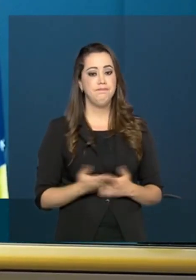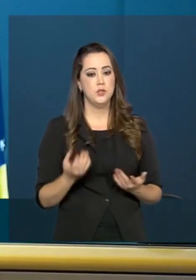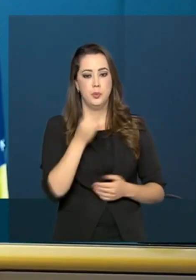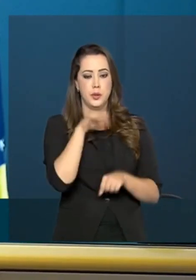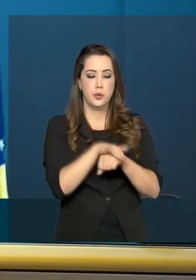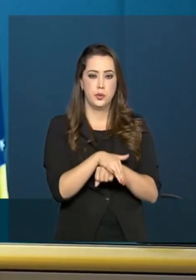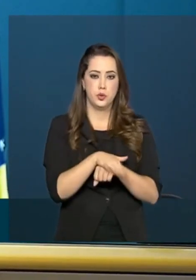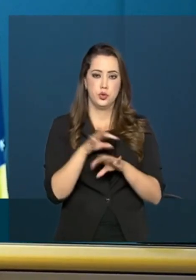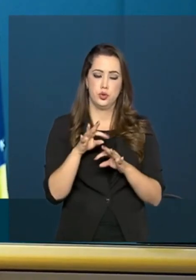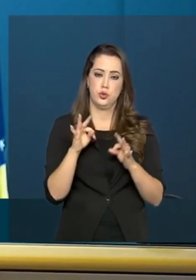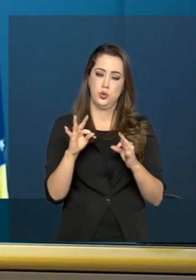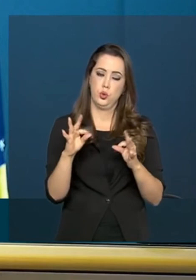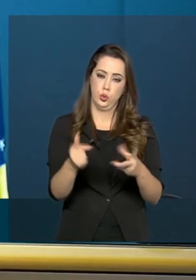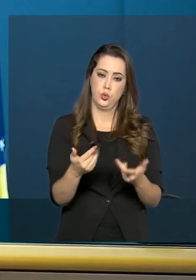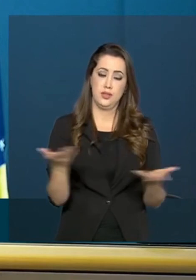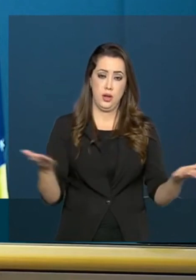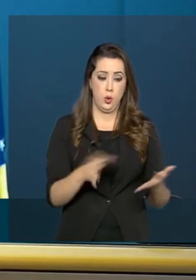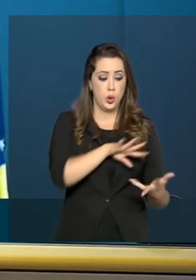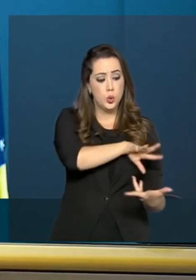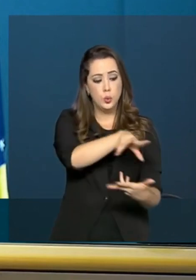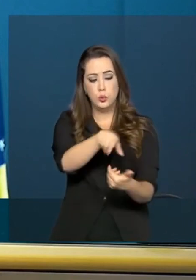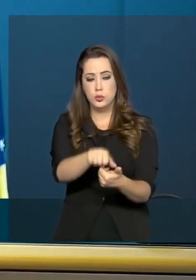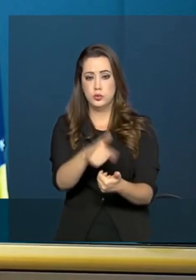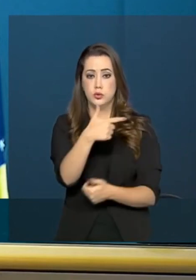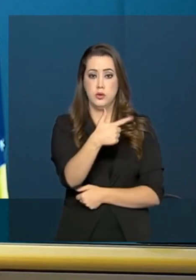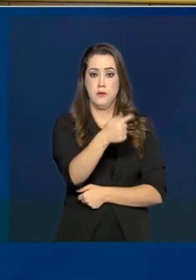o momento, foram notificados